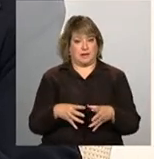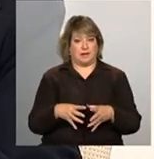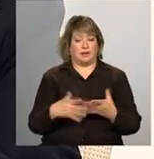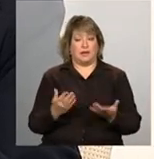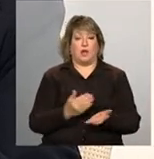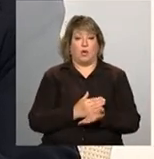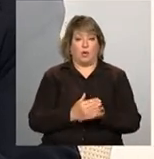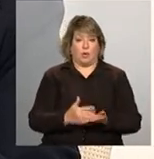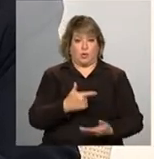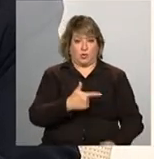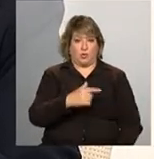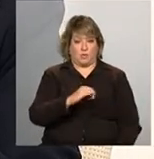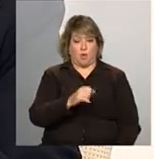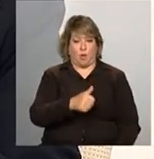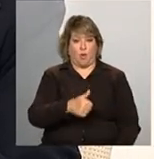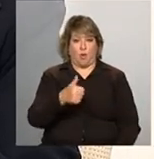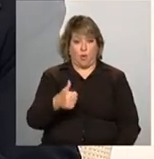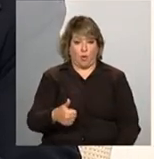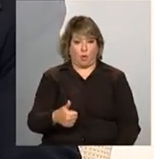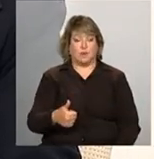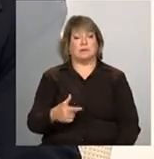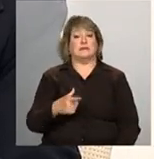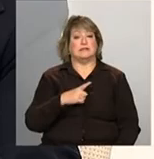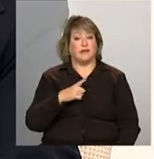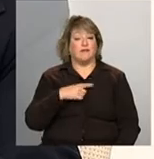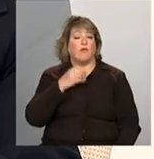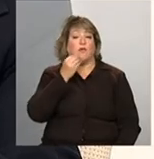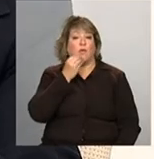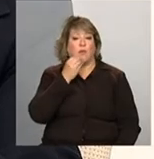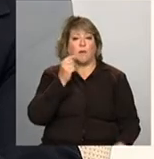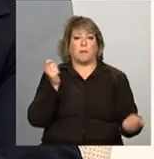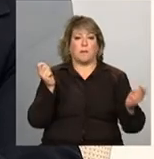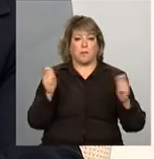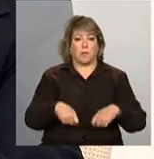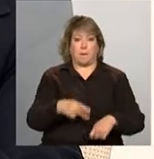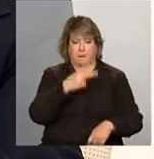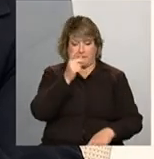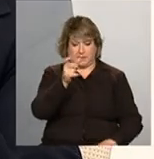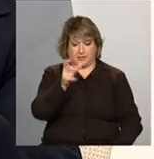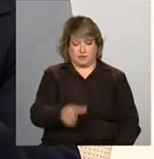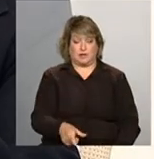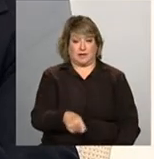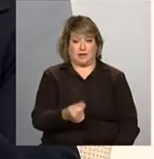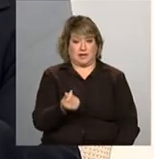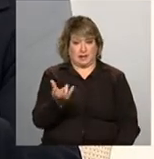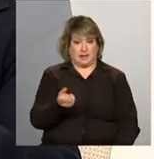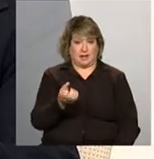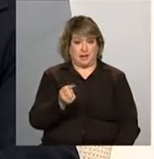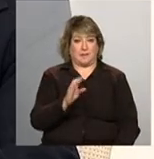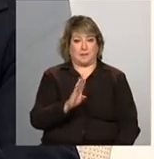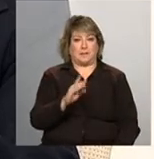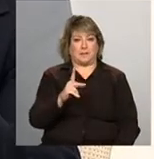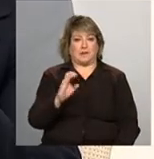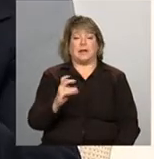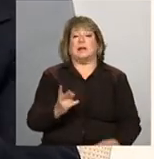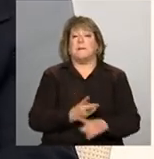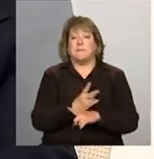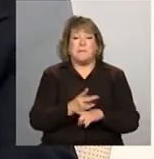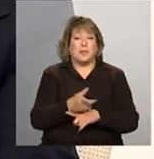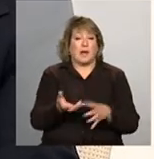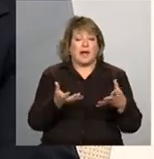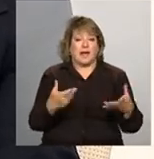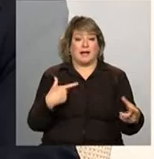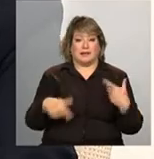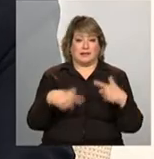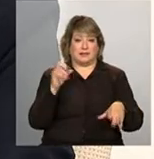de 2011, houve a possibilidade do beneficiário do BPC que busca a situação de trabalho, que